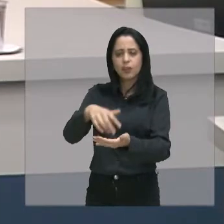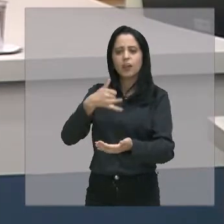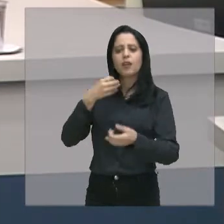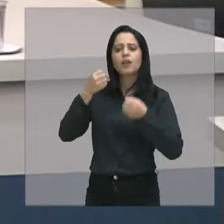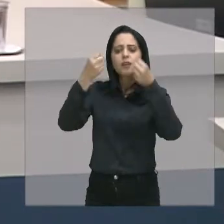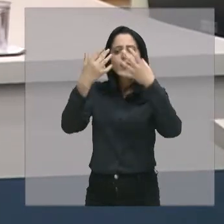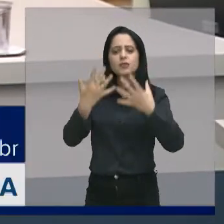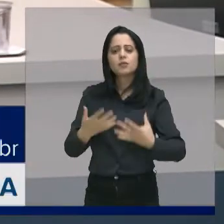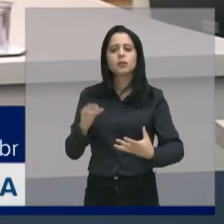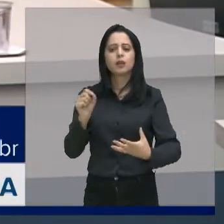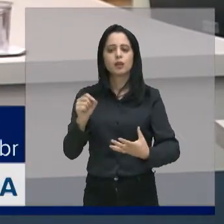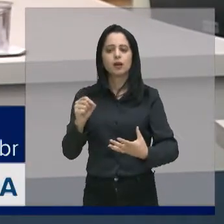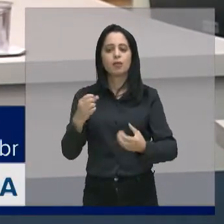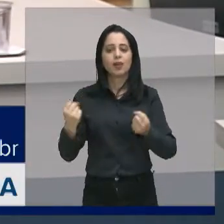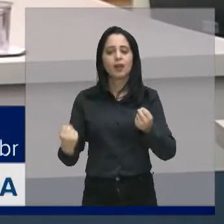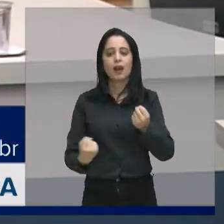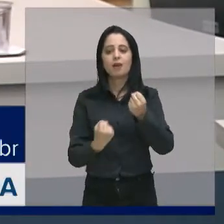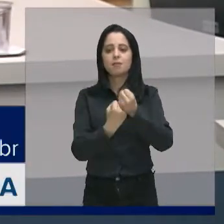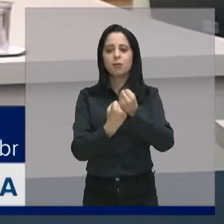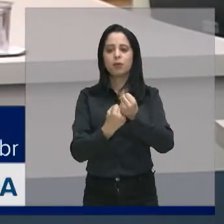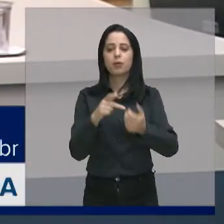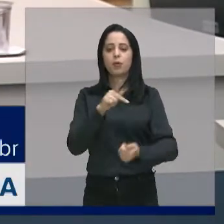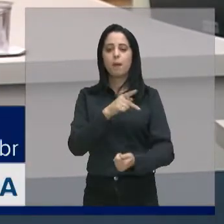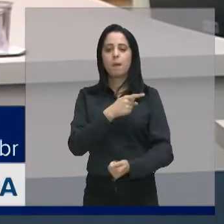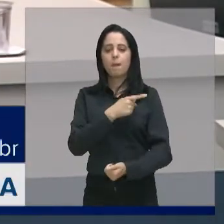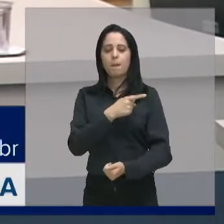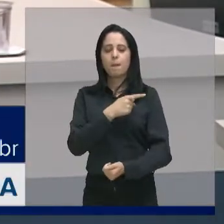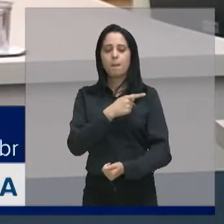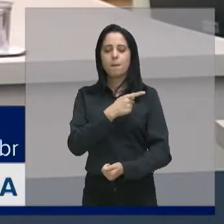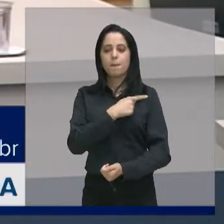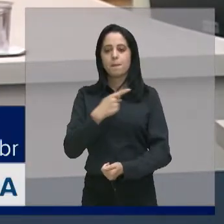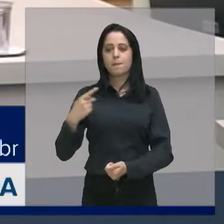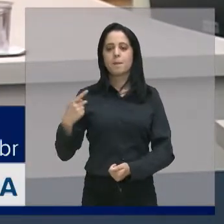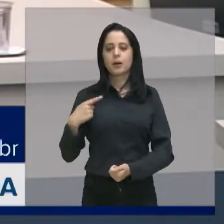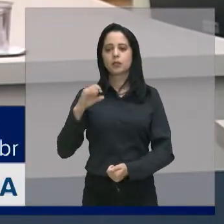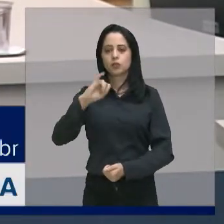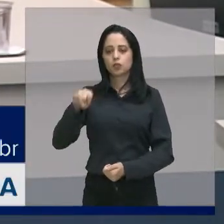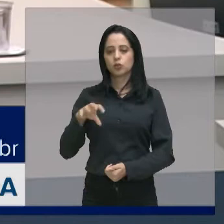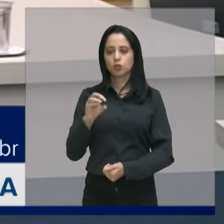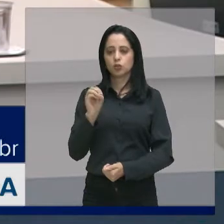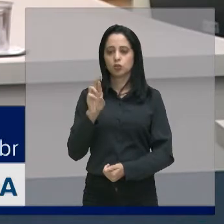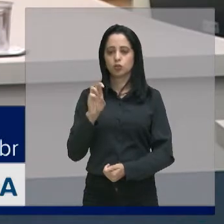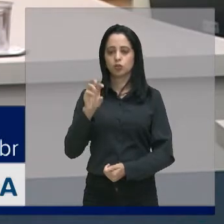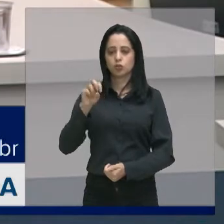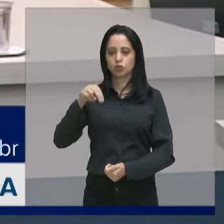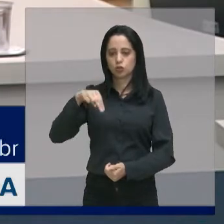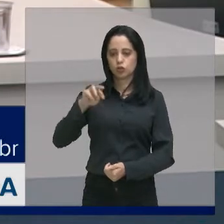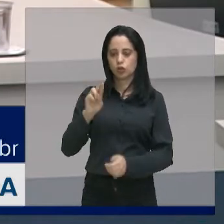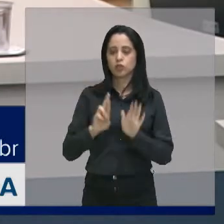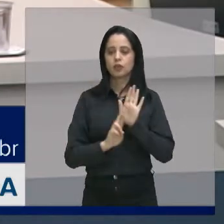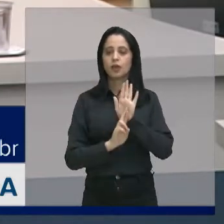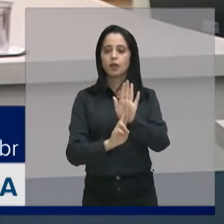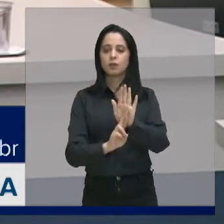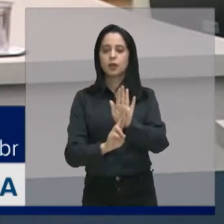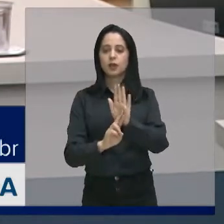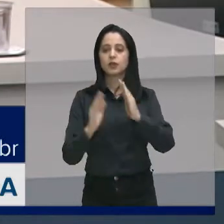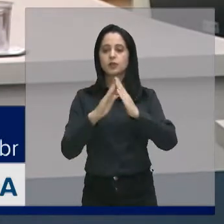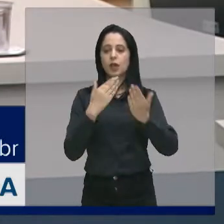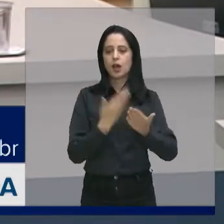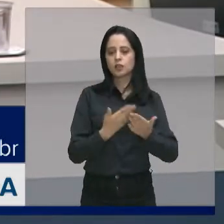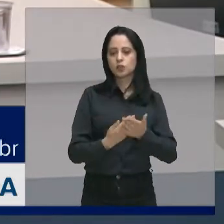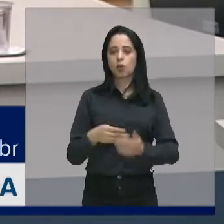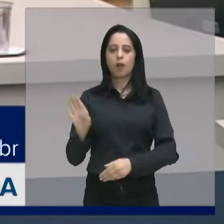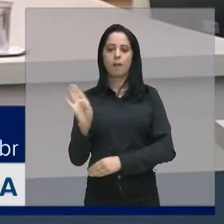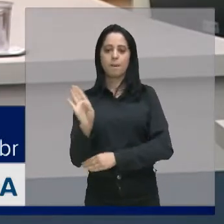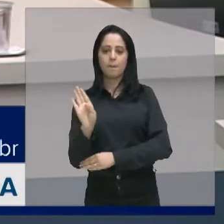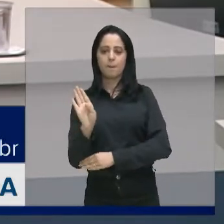apoio ao pastor Jorge Linhares, que representa o Colégio Batista Getsemane, que foi intimado